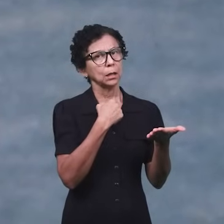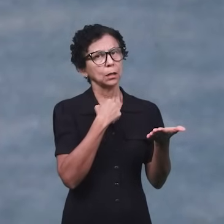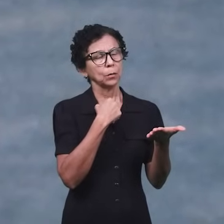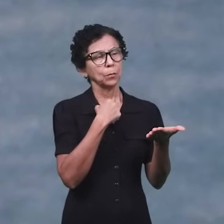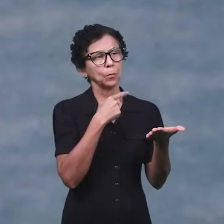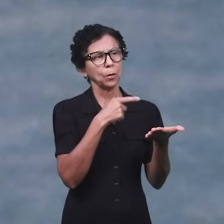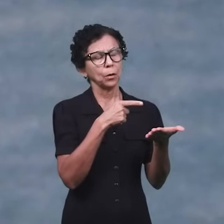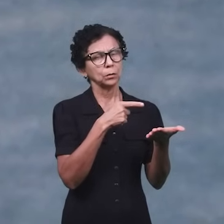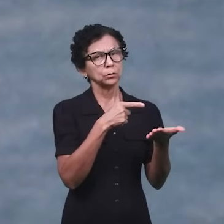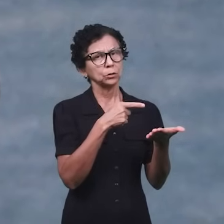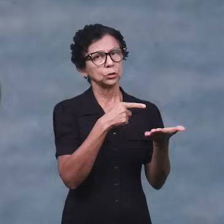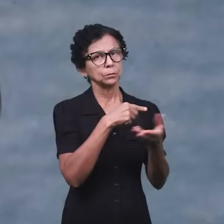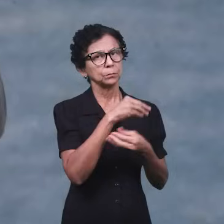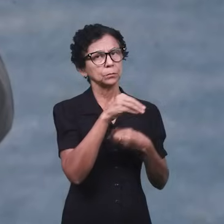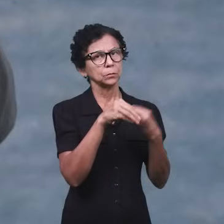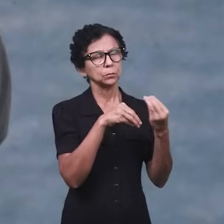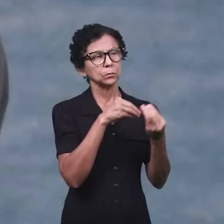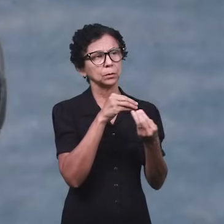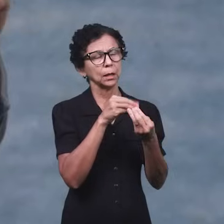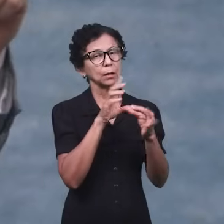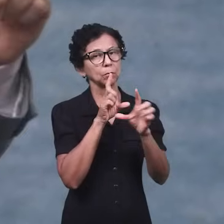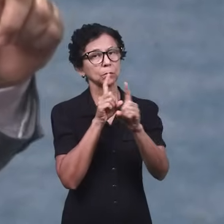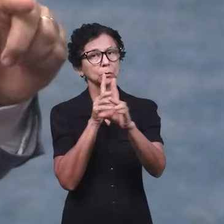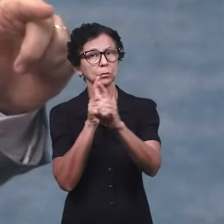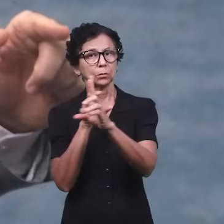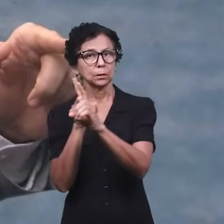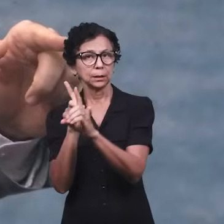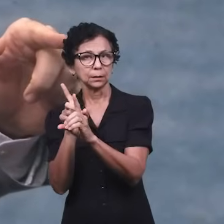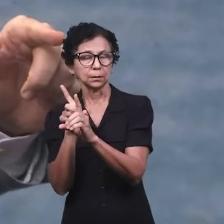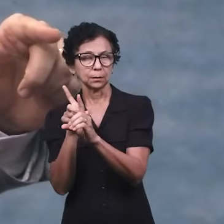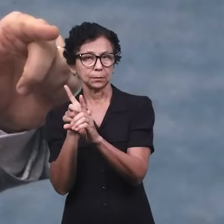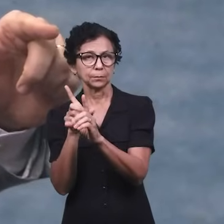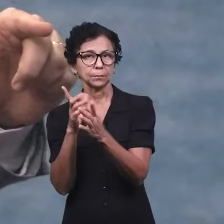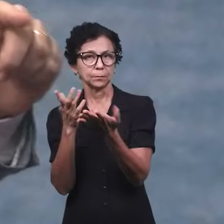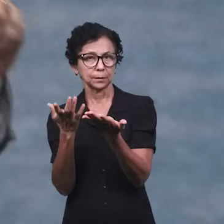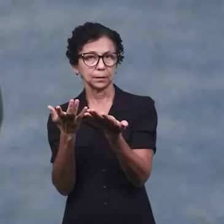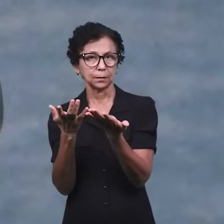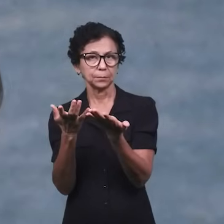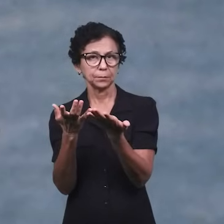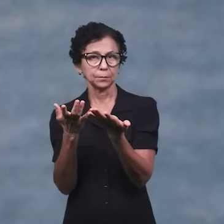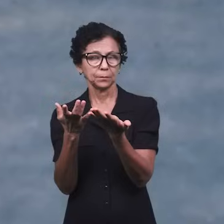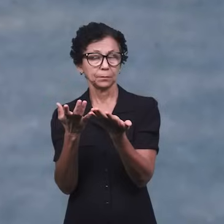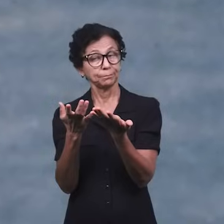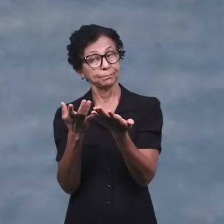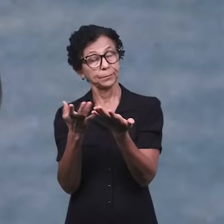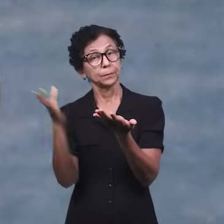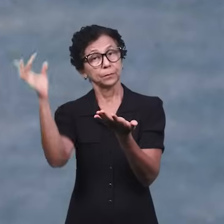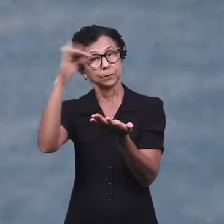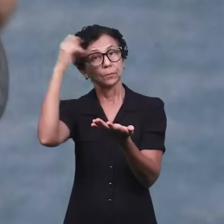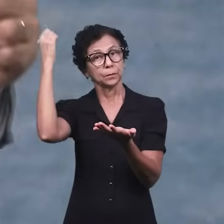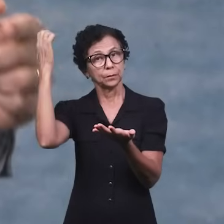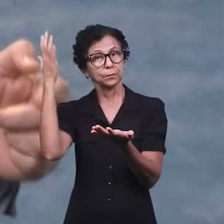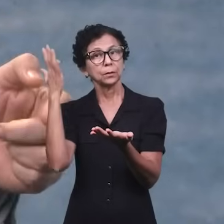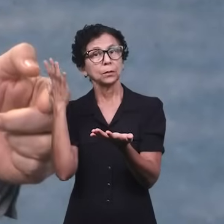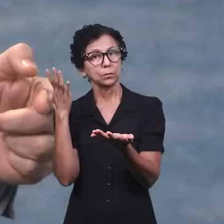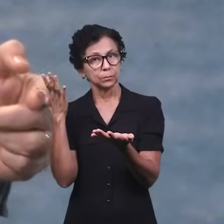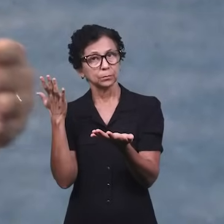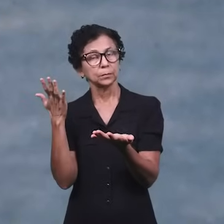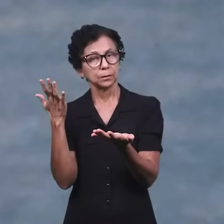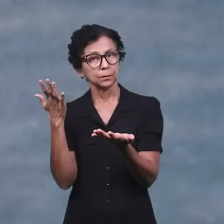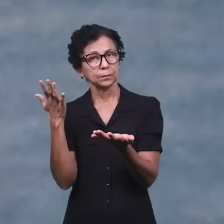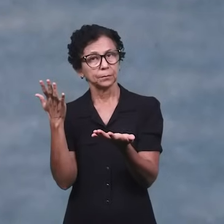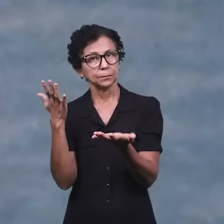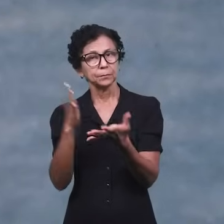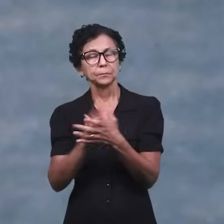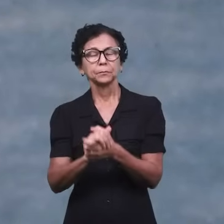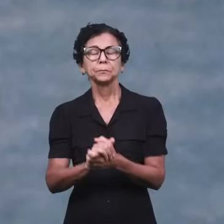risco aquilo que tem sido a direção do Espírito Santo para nós e por que é importante o que o que é a direção do